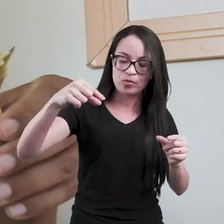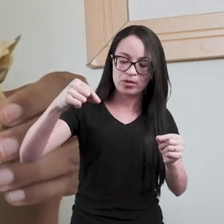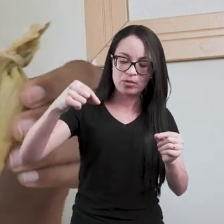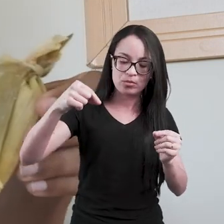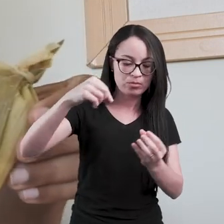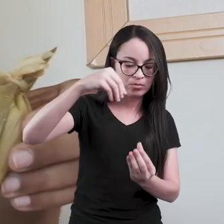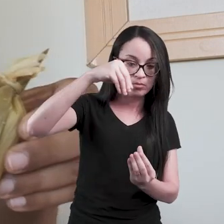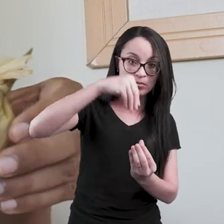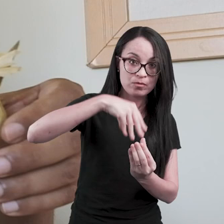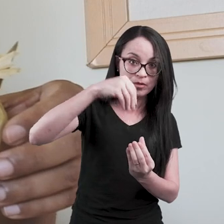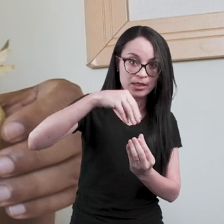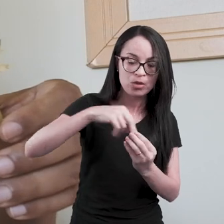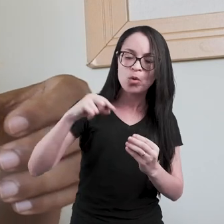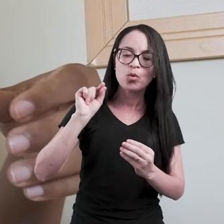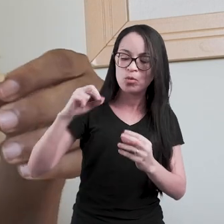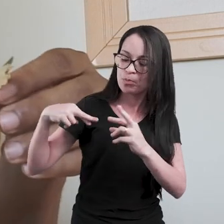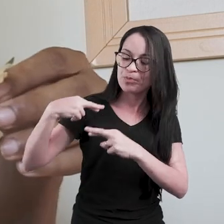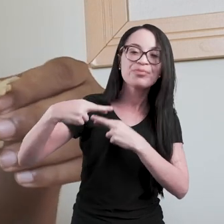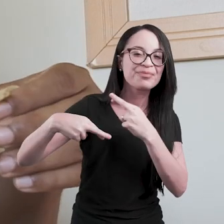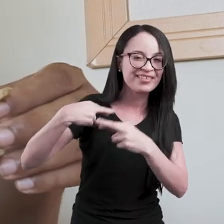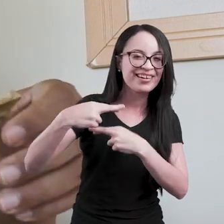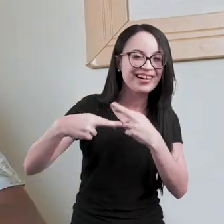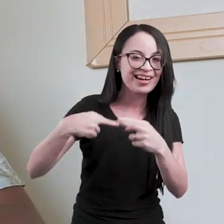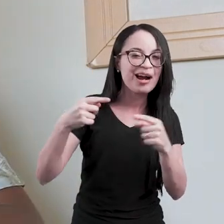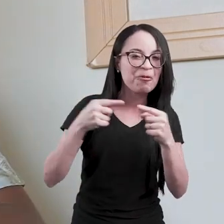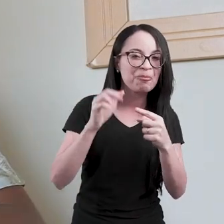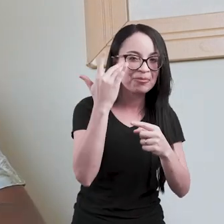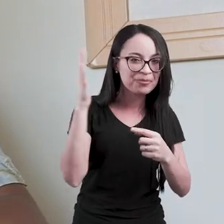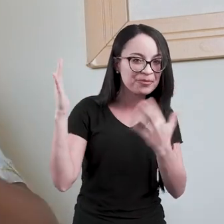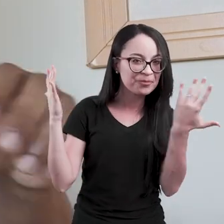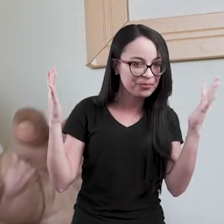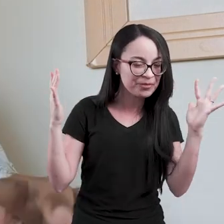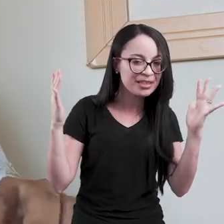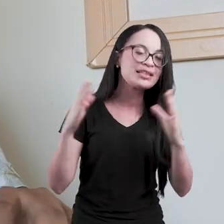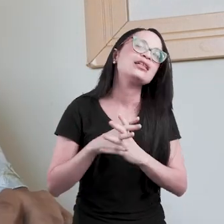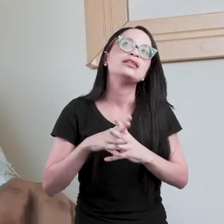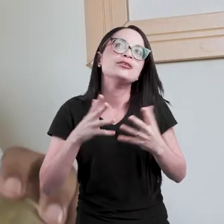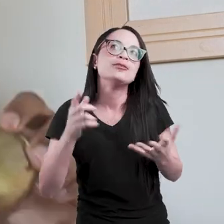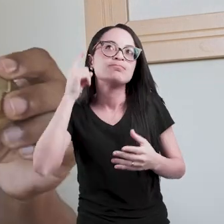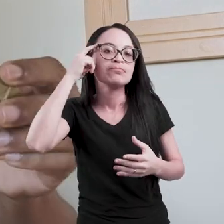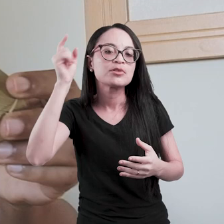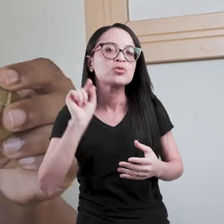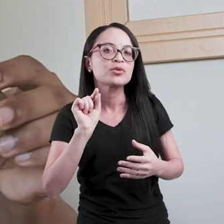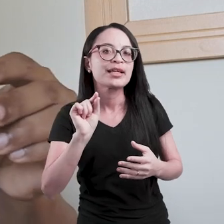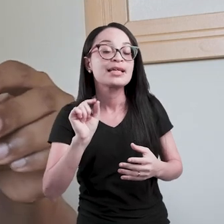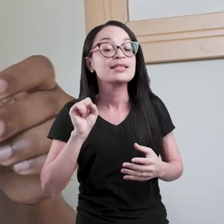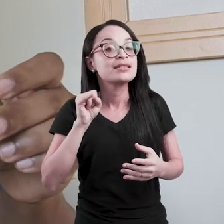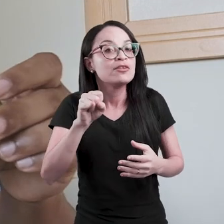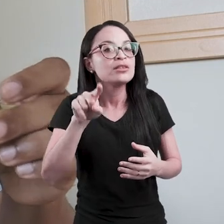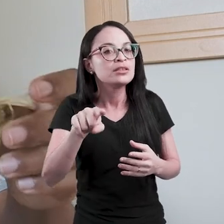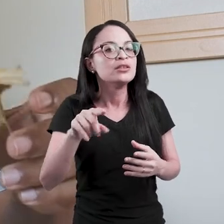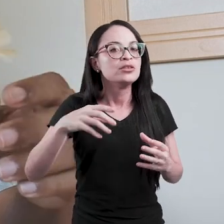esse biodegradável, né? Se for falar dessa questão ambiental. O que eu acredito é que quando você utiliza a